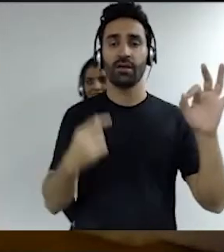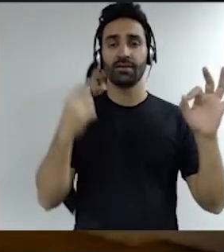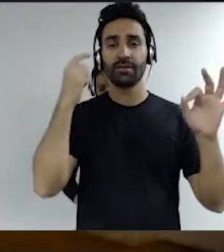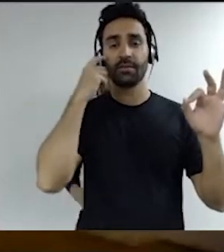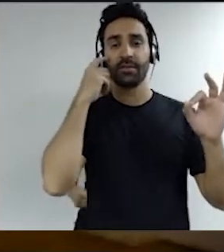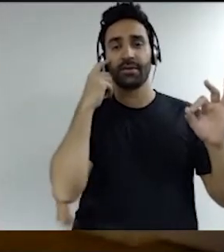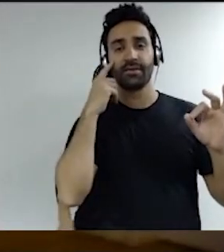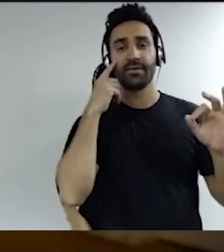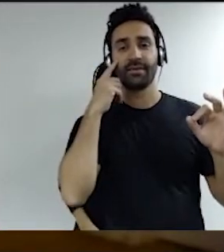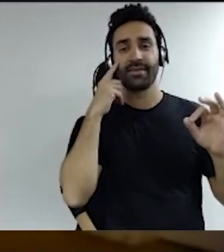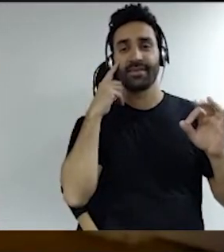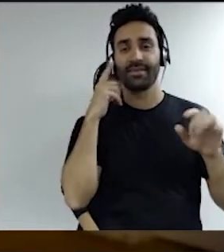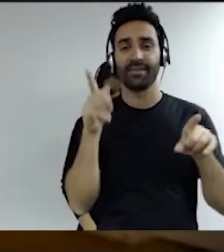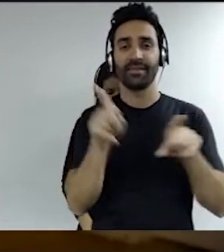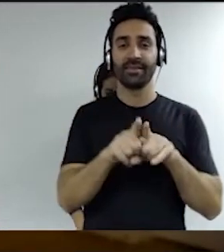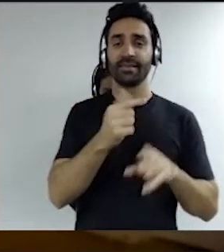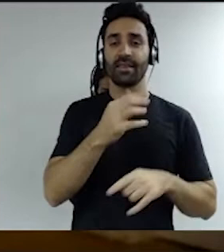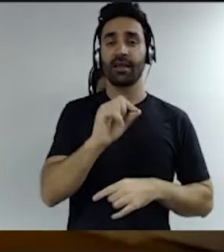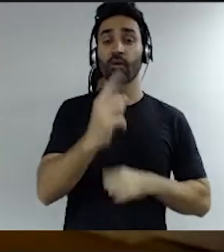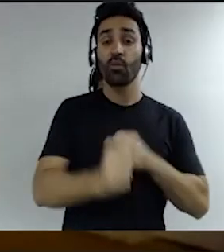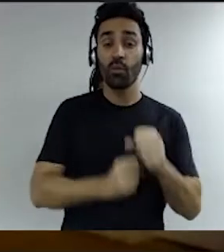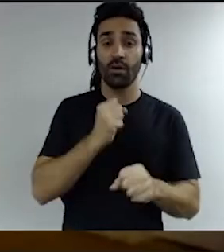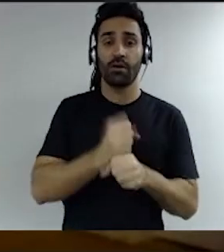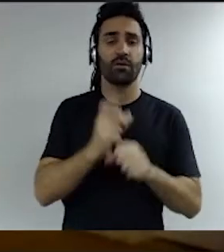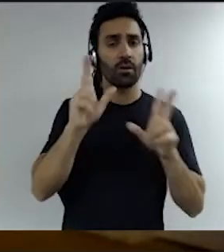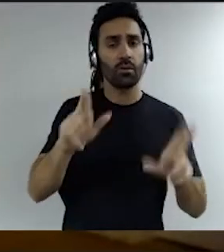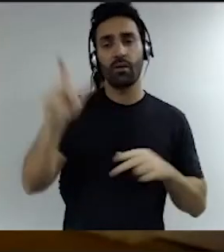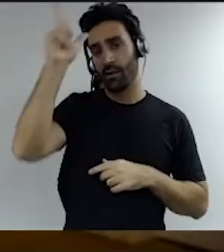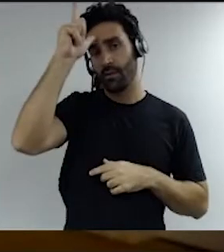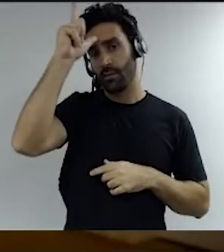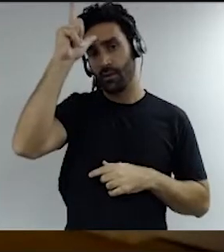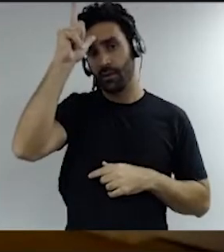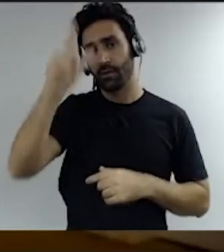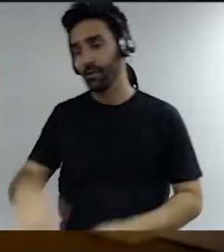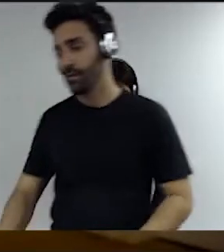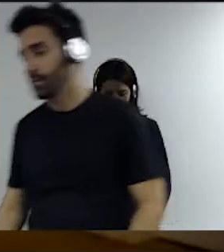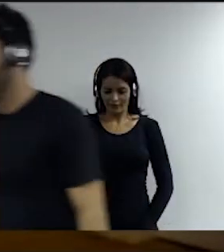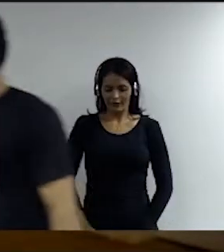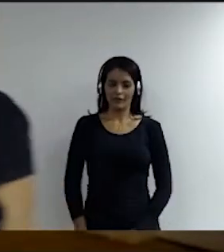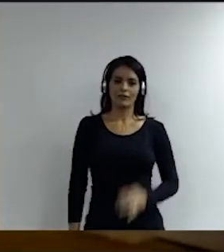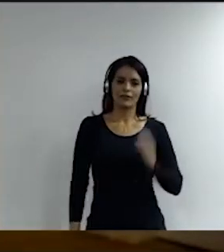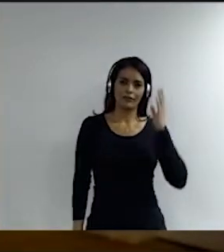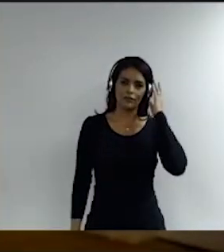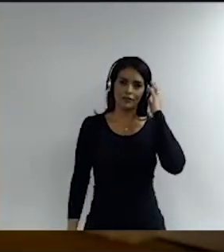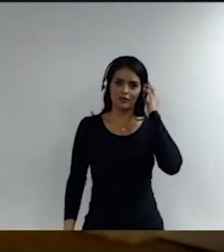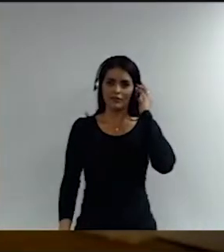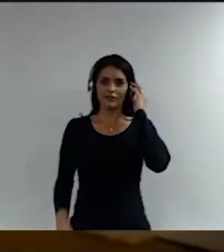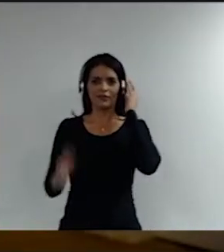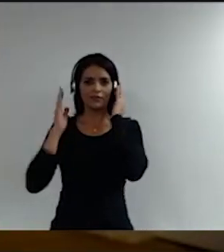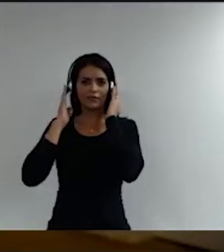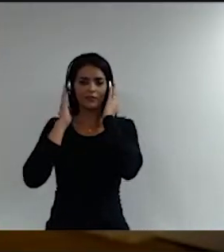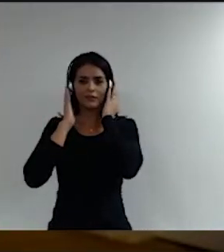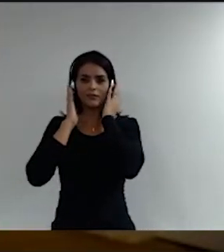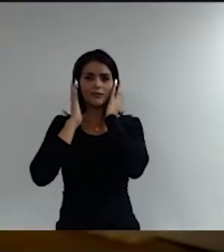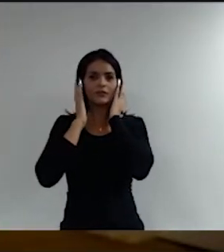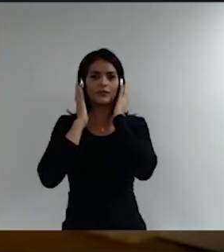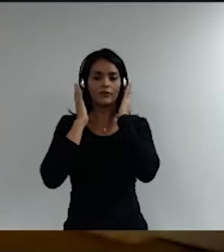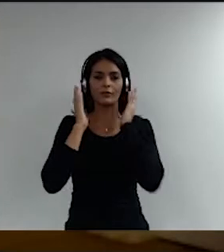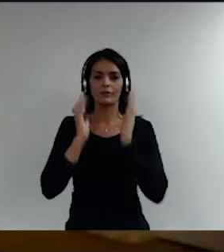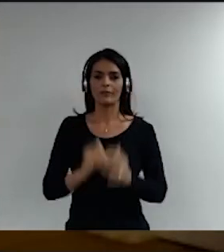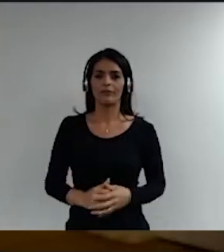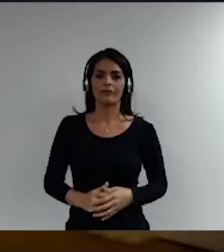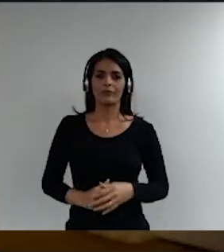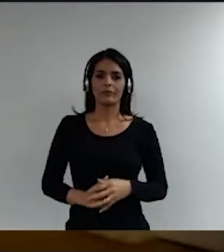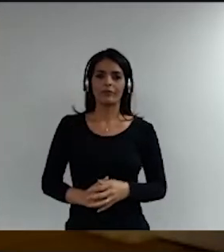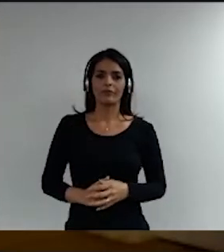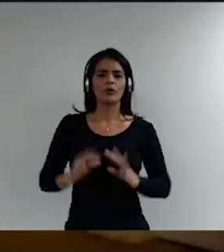por ano, 70 por ano, como na Alemanha, aqui julga 1.500 por mês. Não importa que tem muito